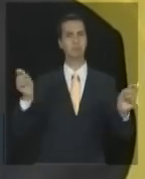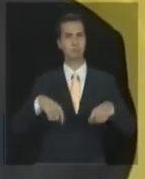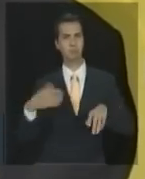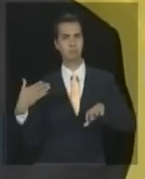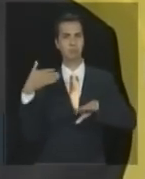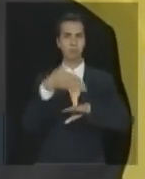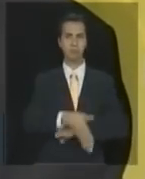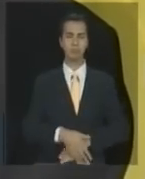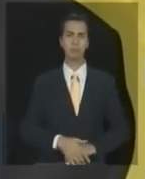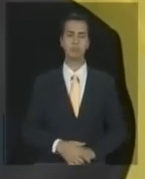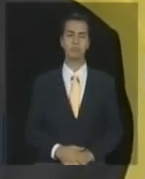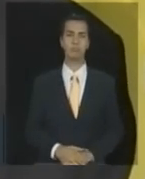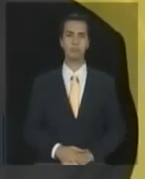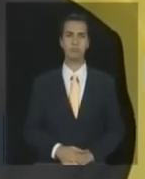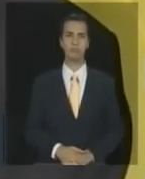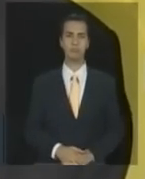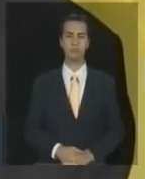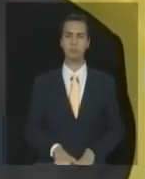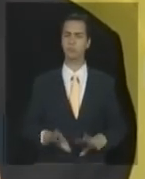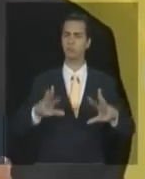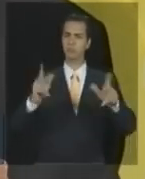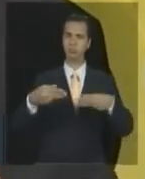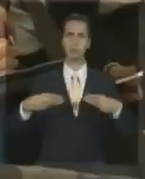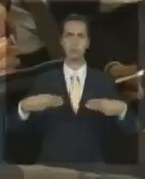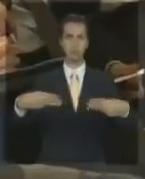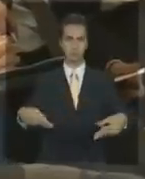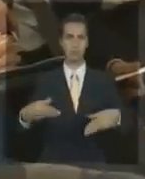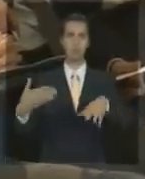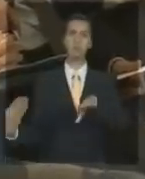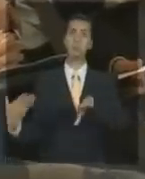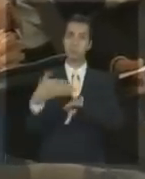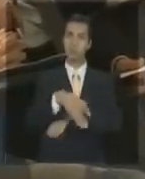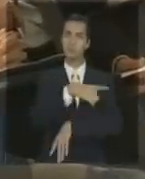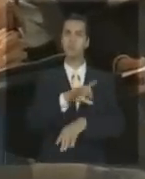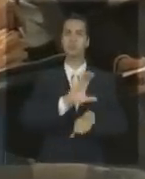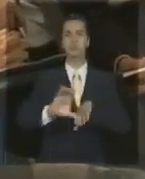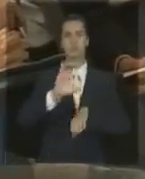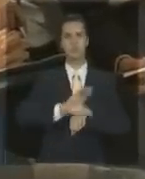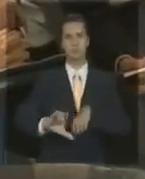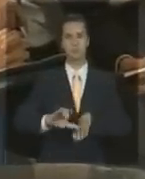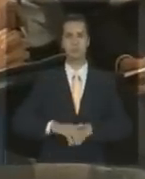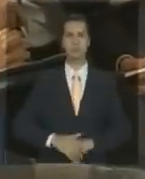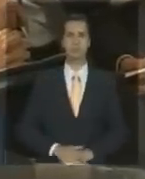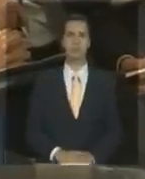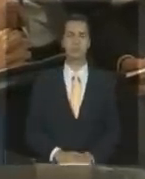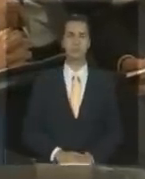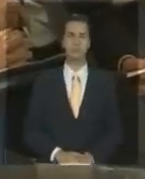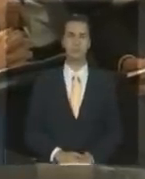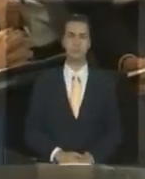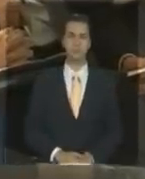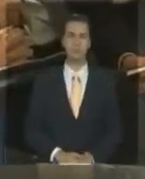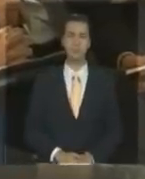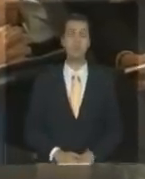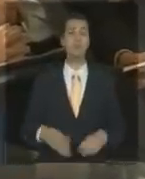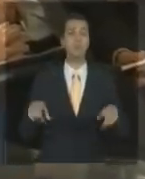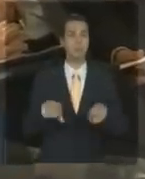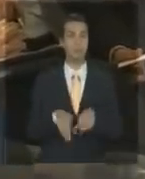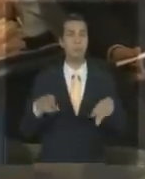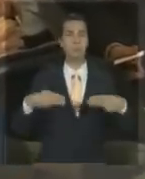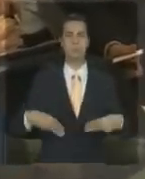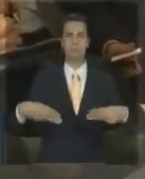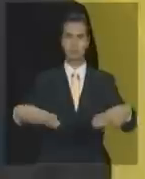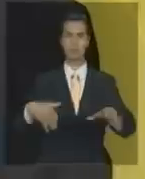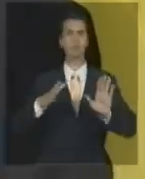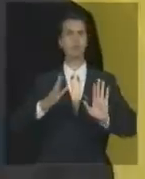todos os ministérios serão alcançados por este curso. Os ministérios já receberam as orientações